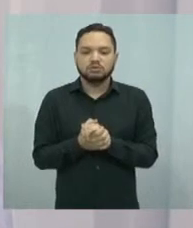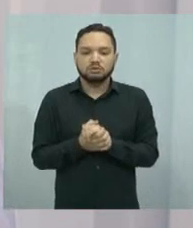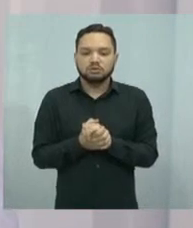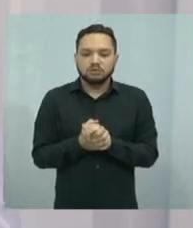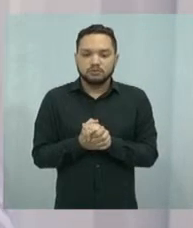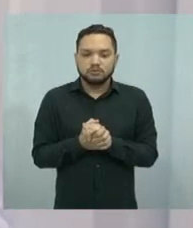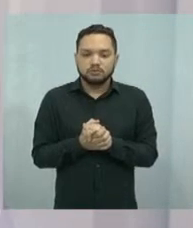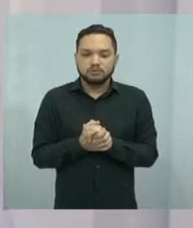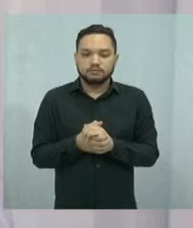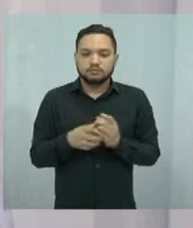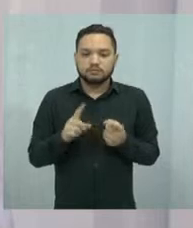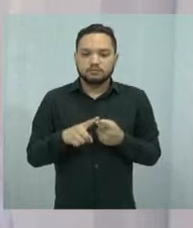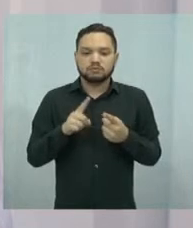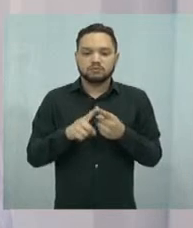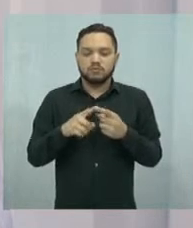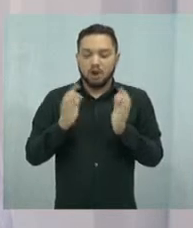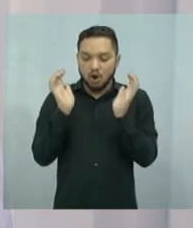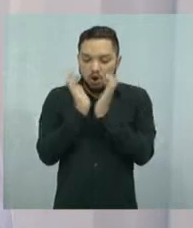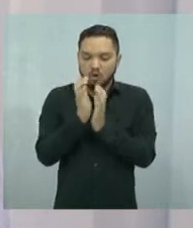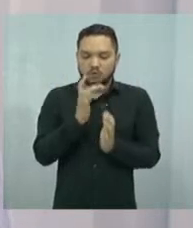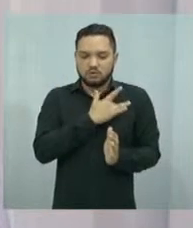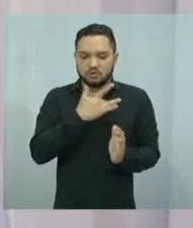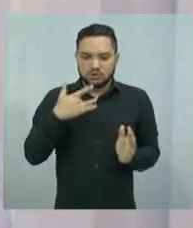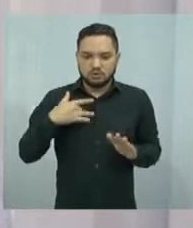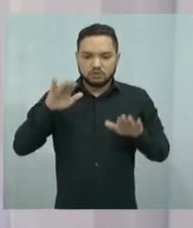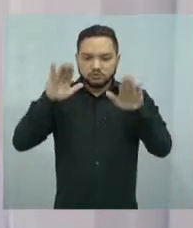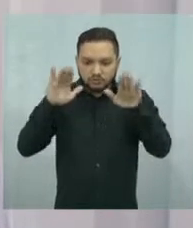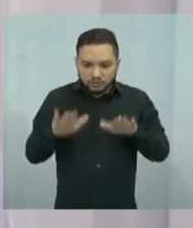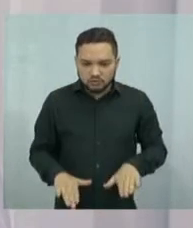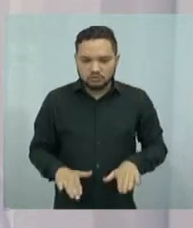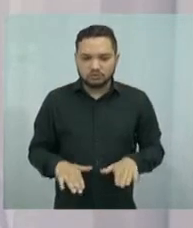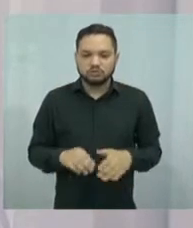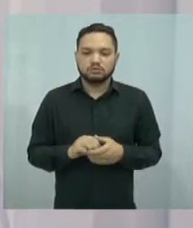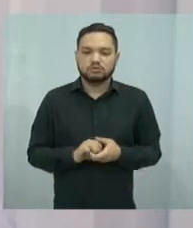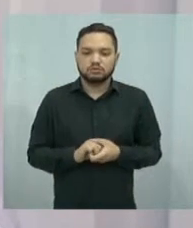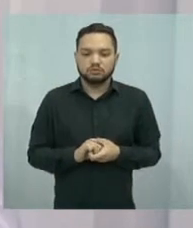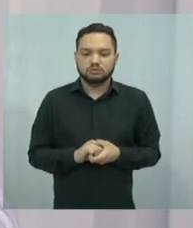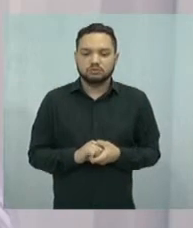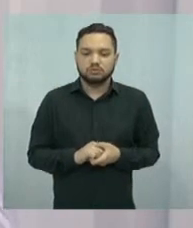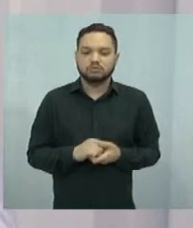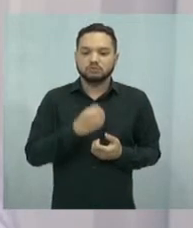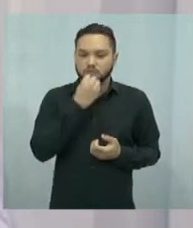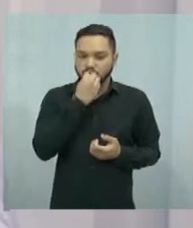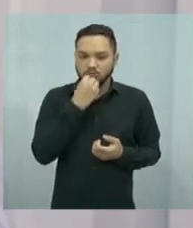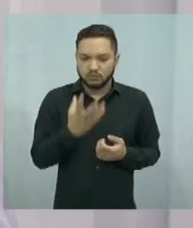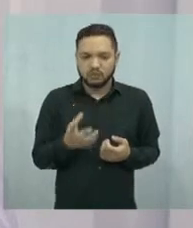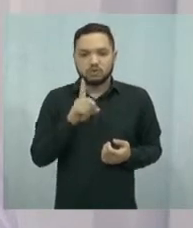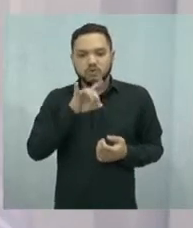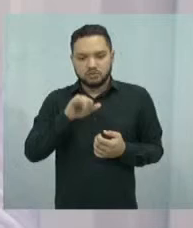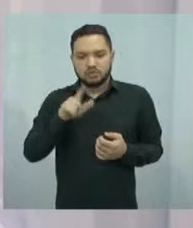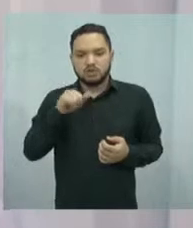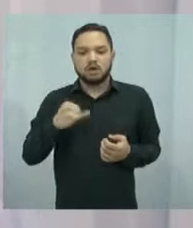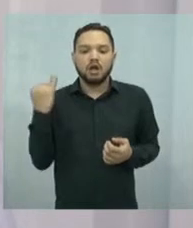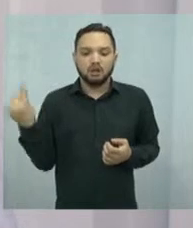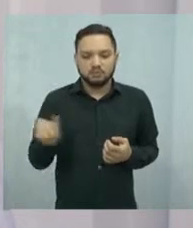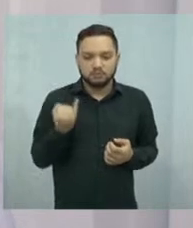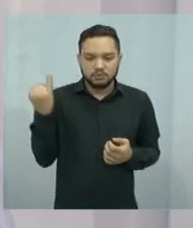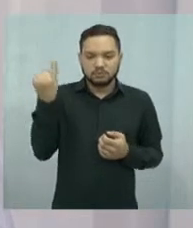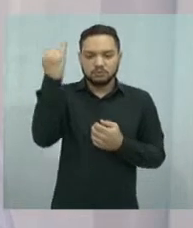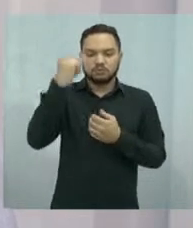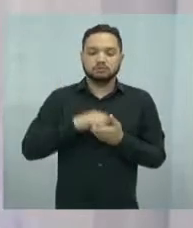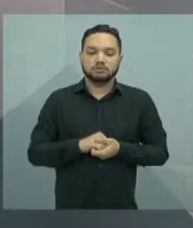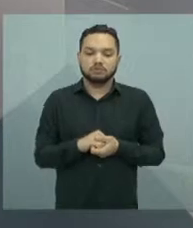permanência de equipe de saúde na zona de guerra, e isso é um marco, né? É uma data importantíssima e deve